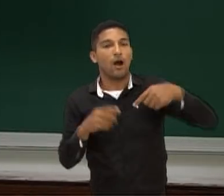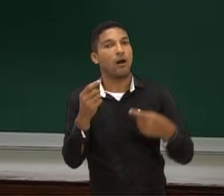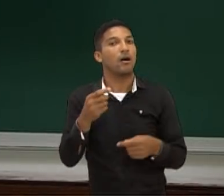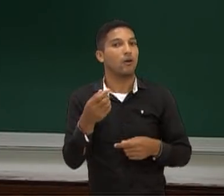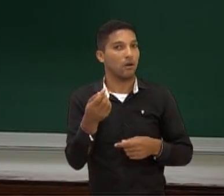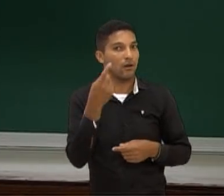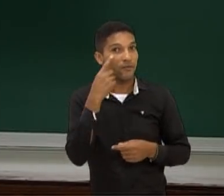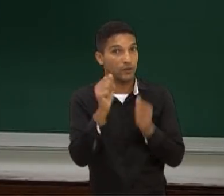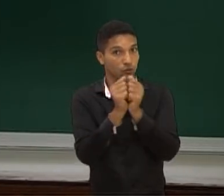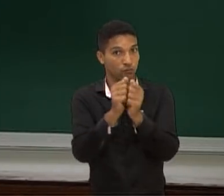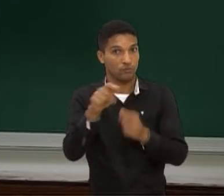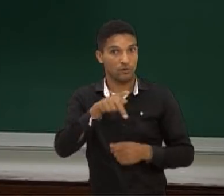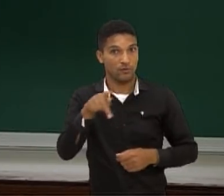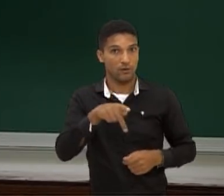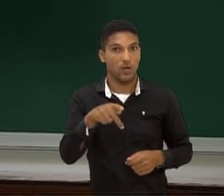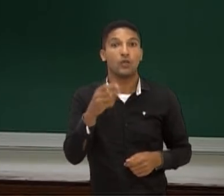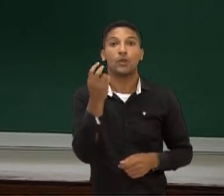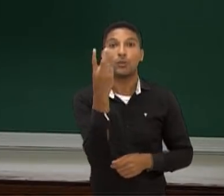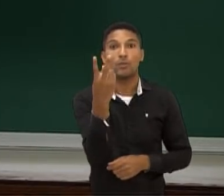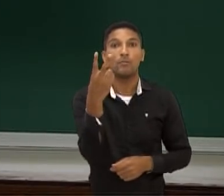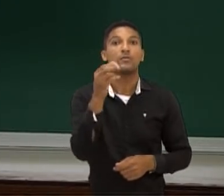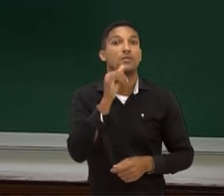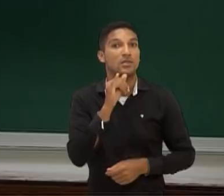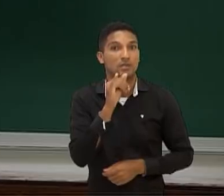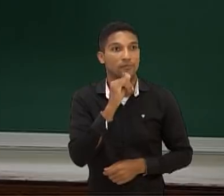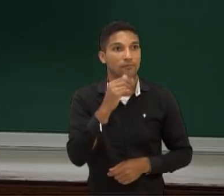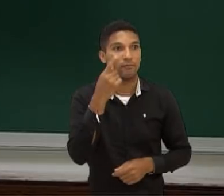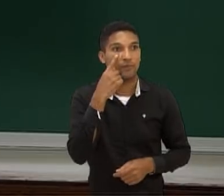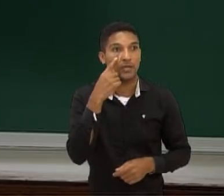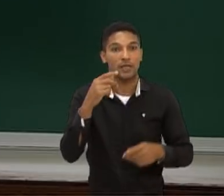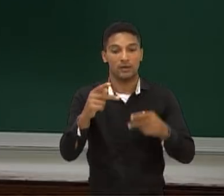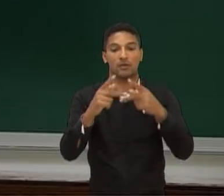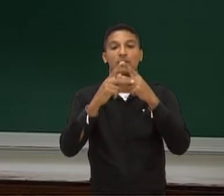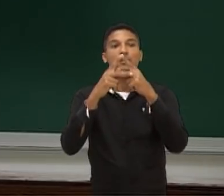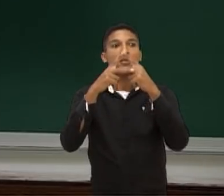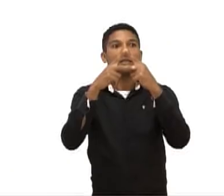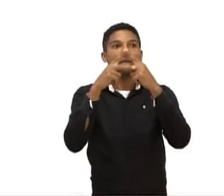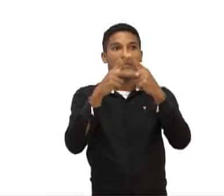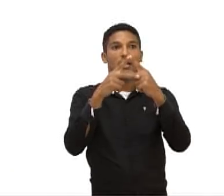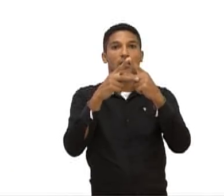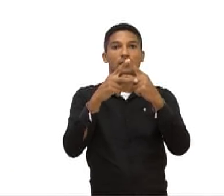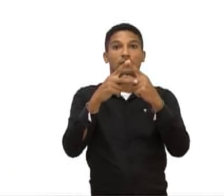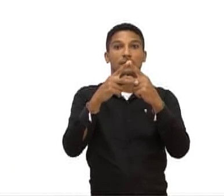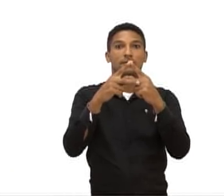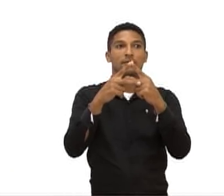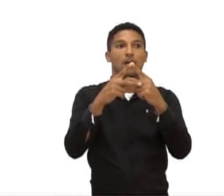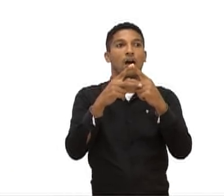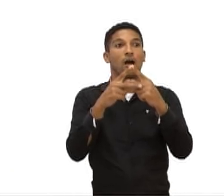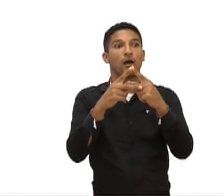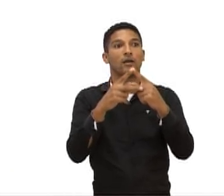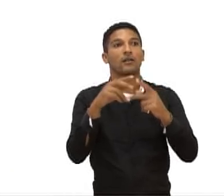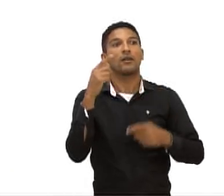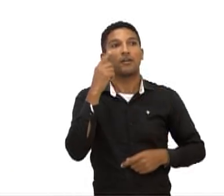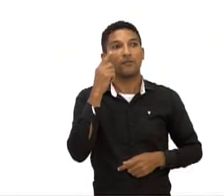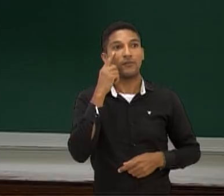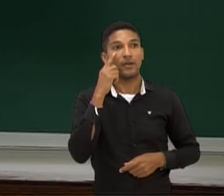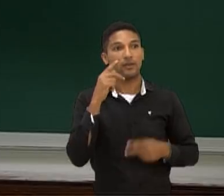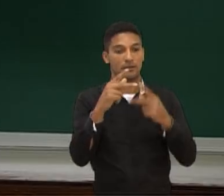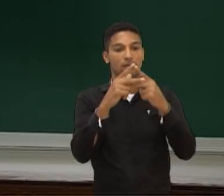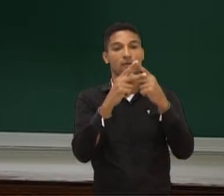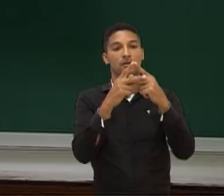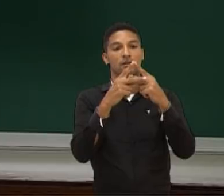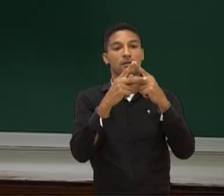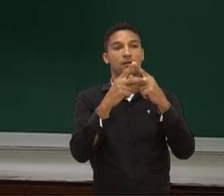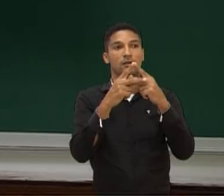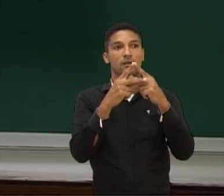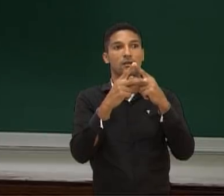exemplos aqui. Olha lá, eu tenho aqui o triângulo, tá bom? No triângulo, se eu traçar uma reta aqui, ou aqui nesse